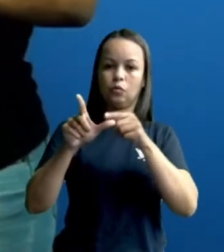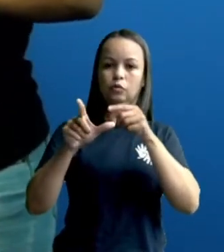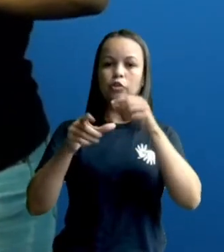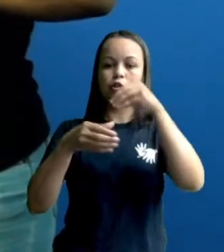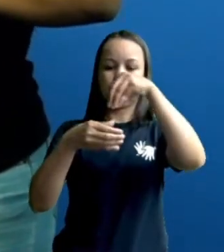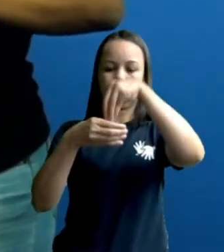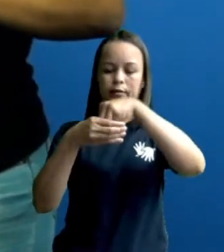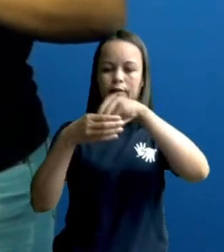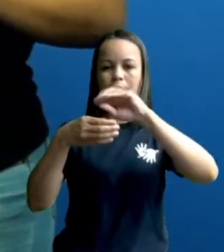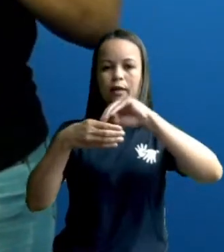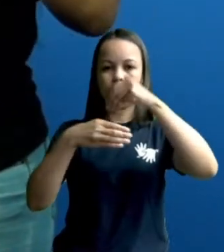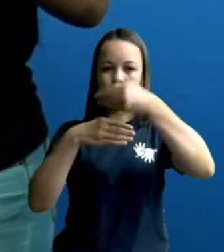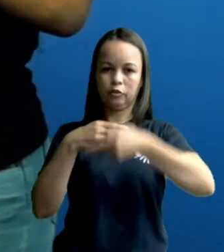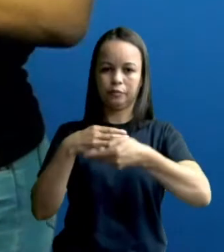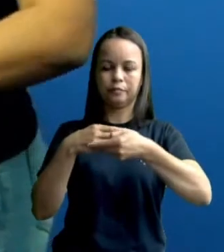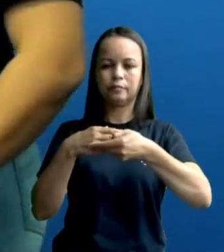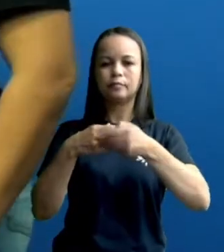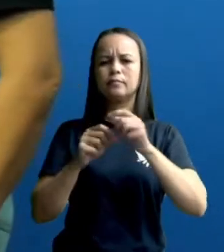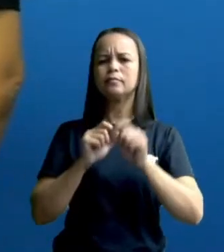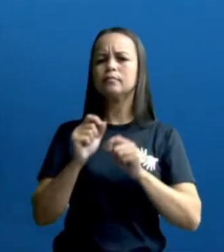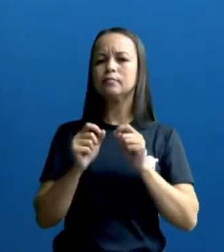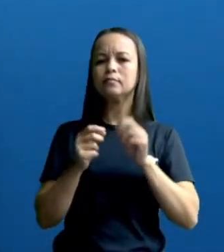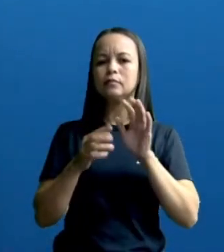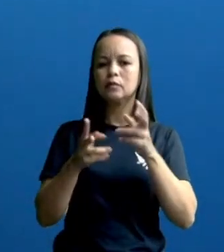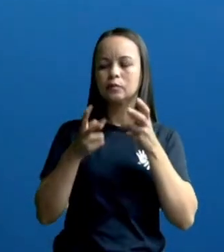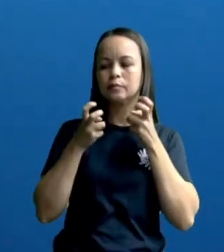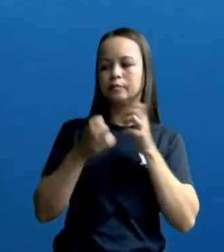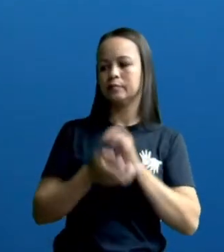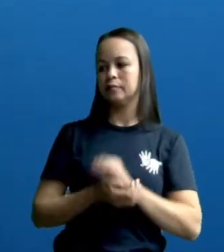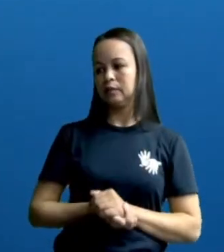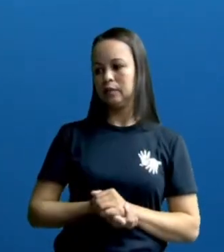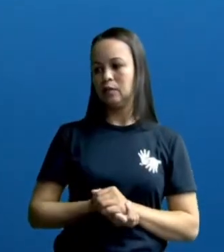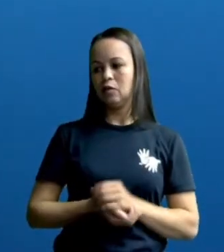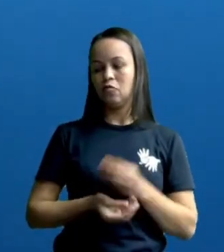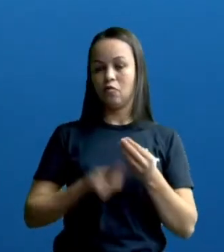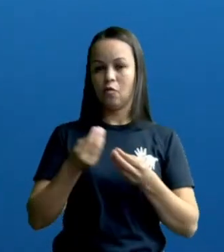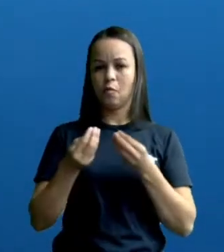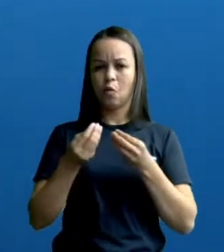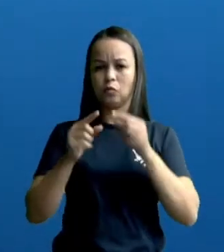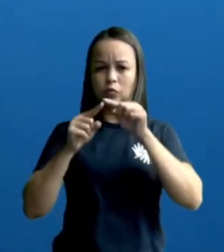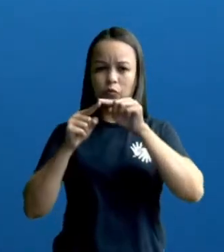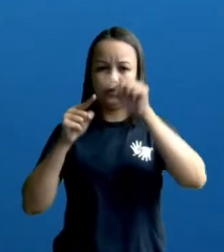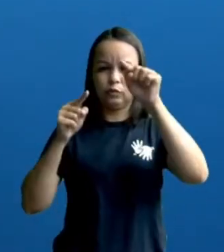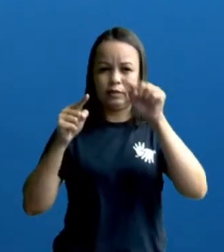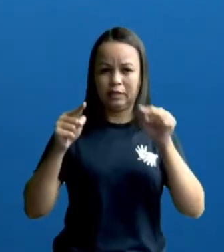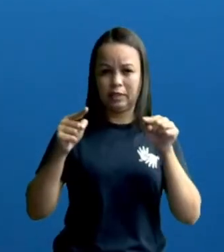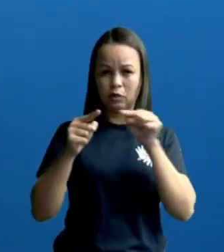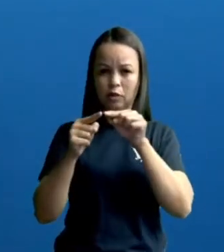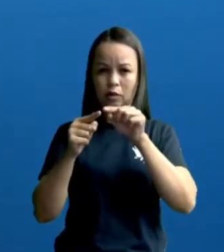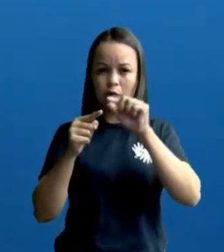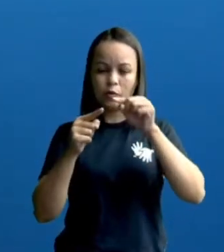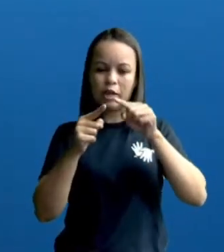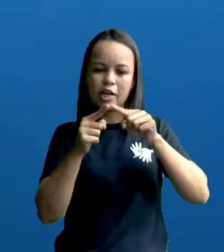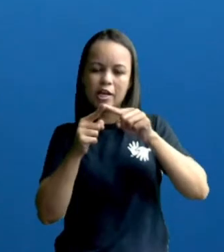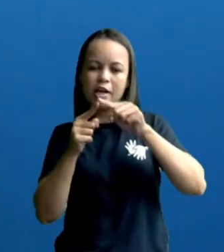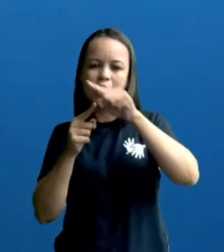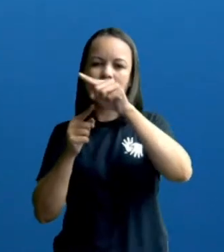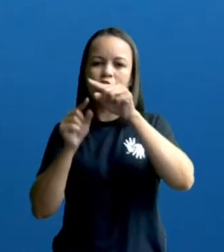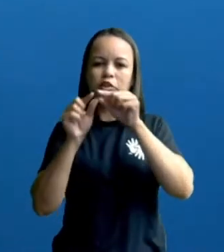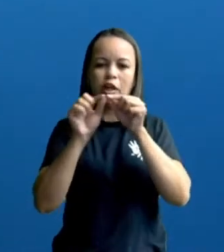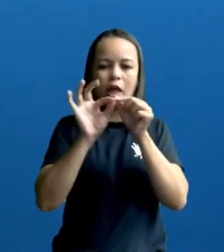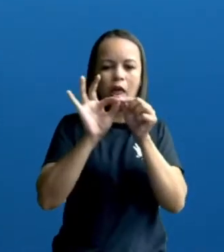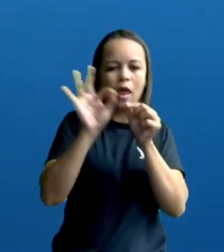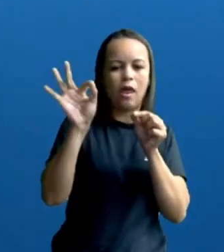ângulos externos. Olha aqui, ó. Formou-se um triângulo e estendeu-se, ó,